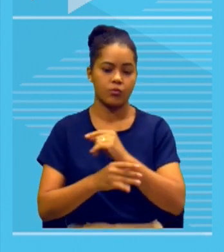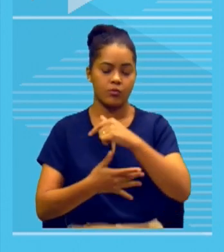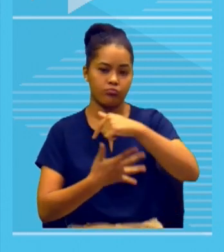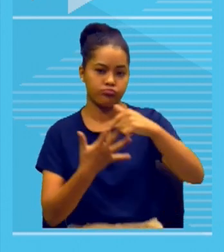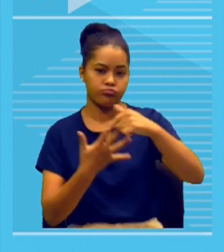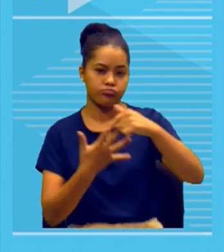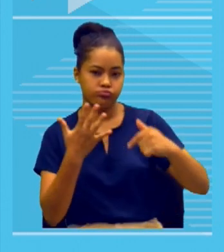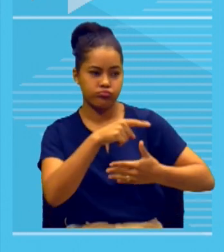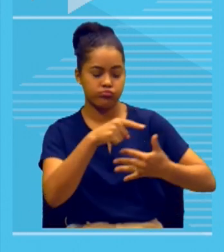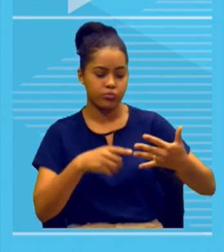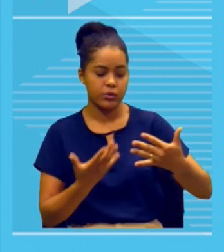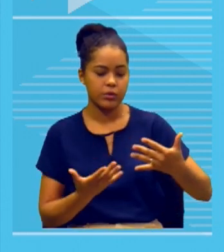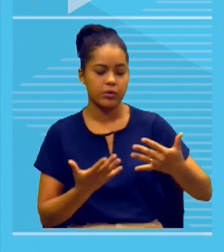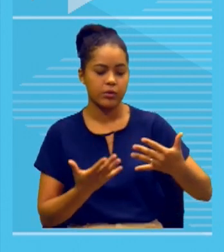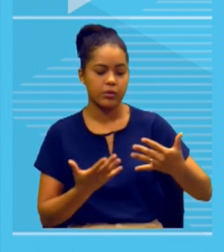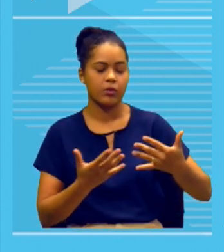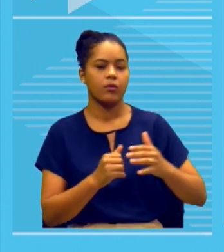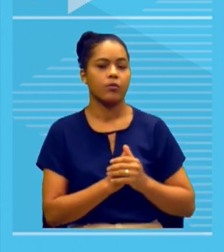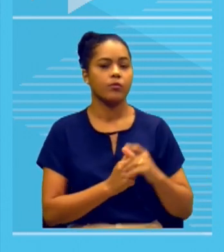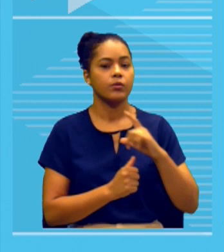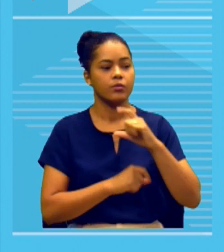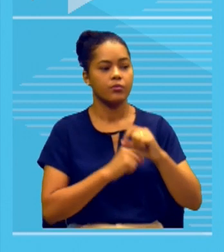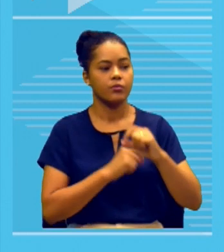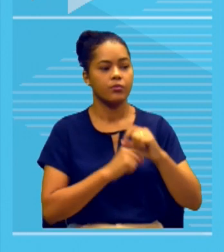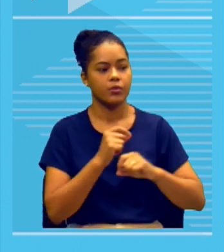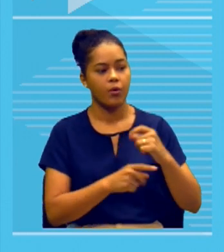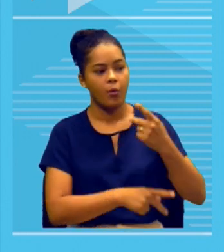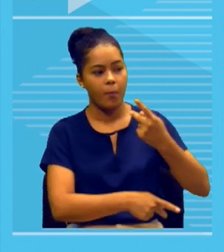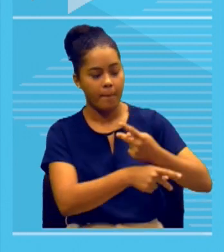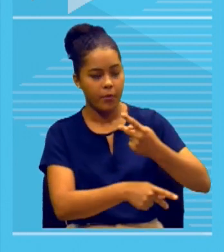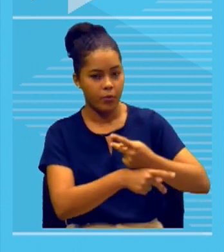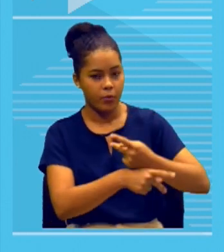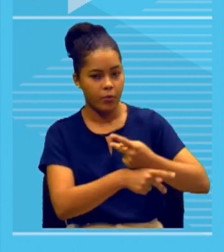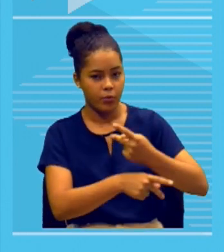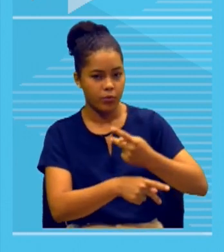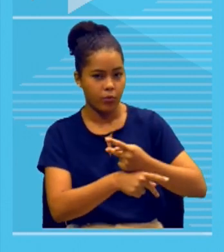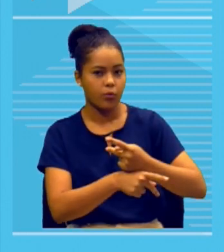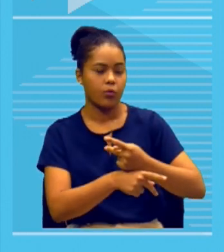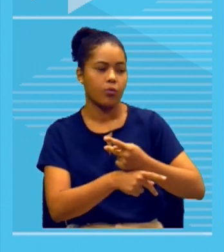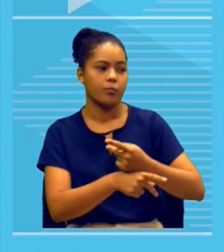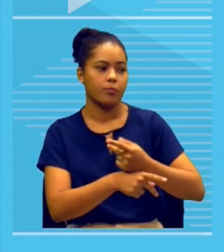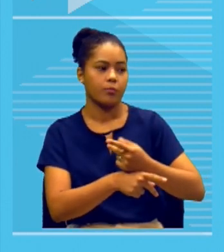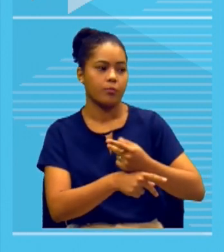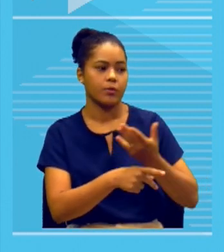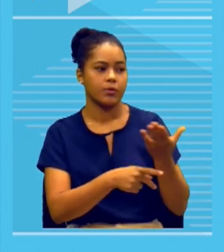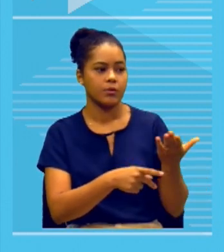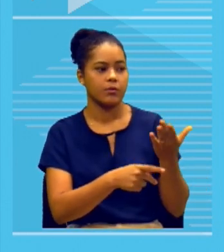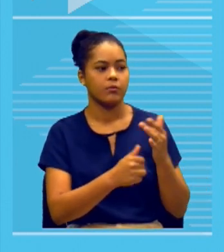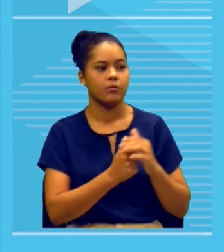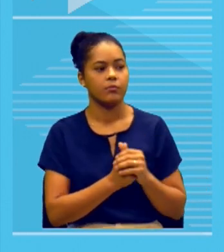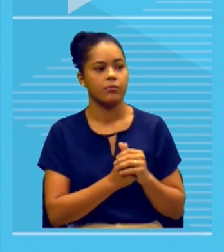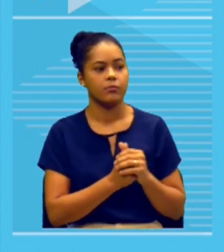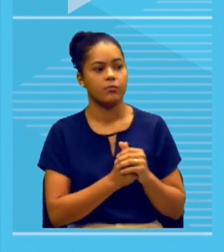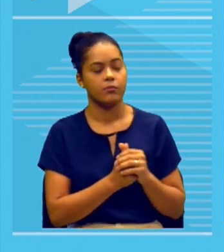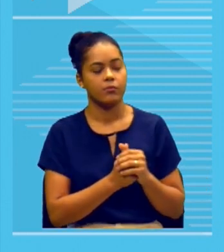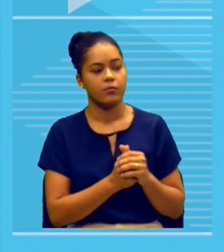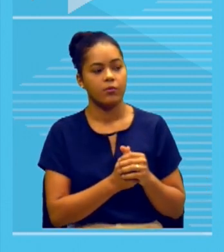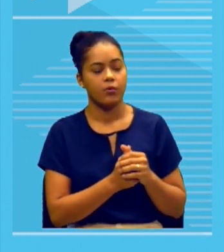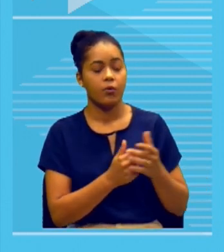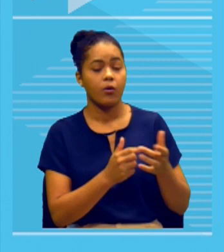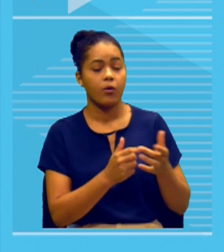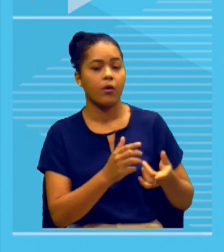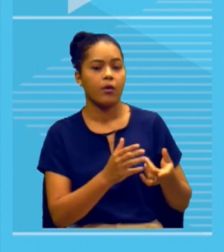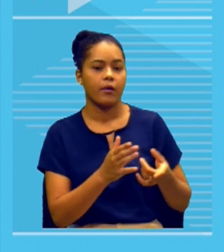atrair o pronome oblíquo para antes do verbo ó esse luz ó é o pronome oblíquo quando nos viu